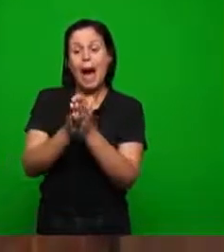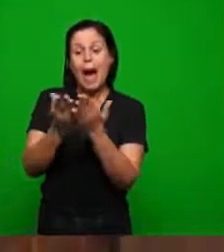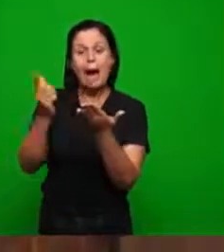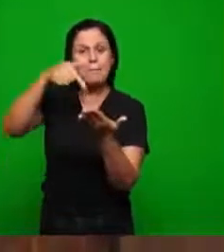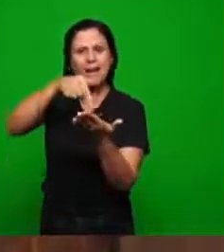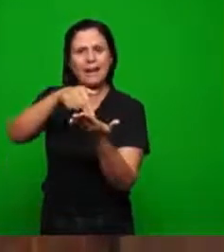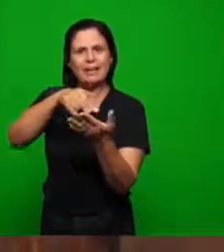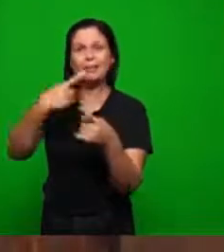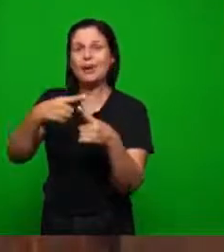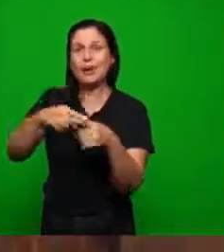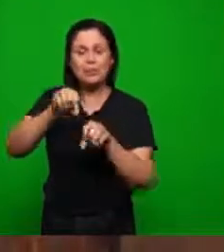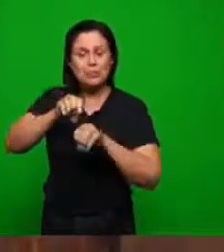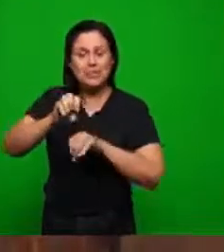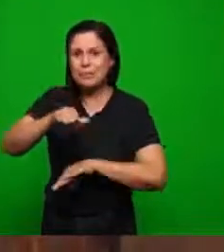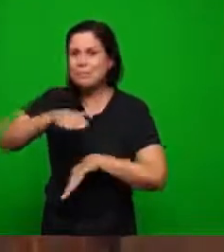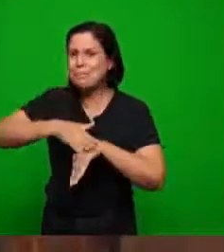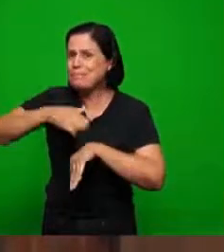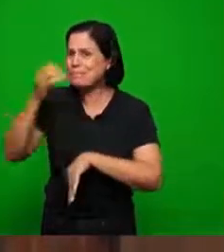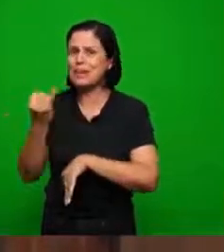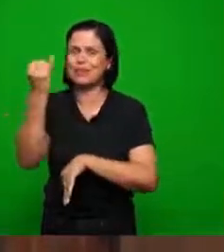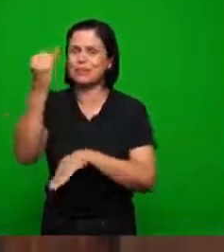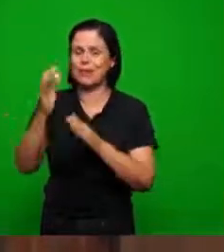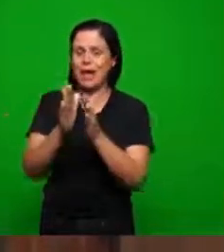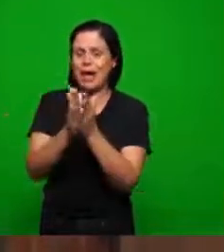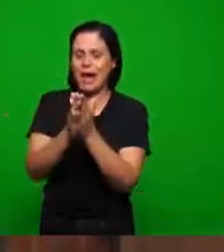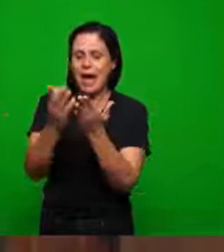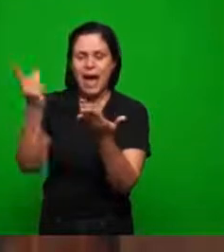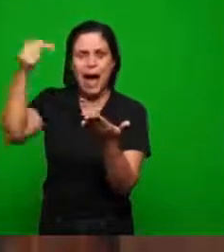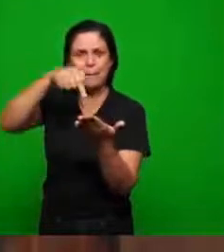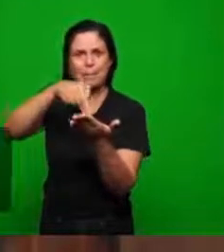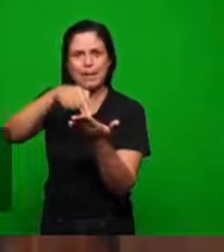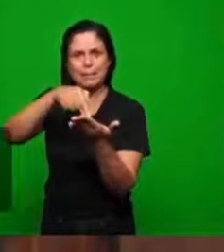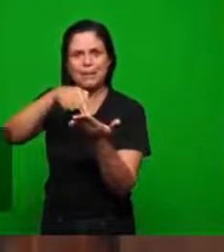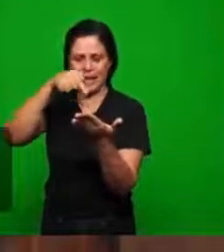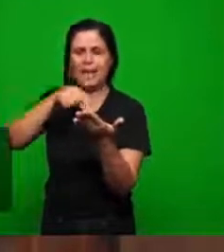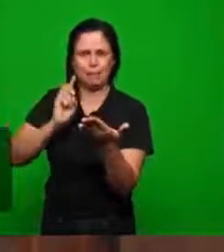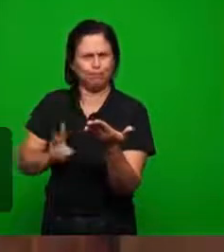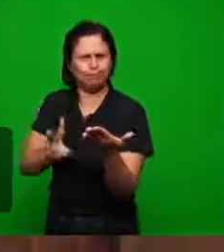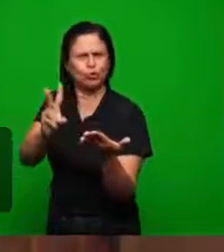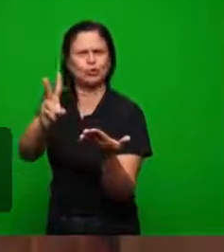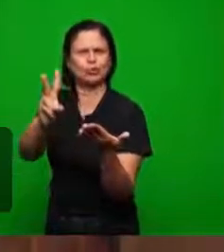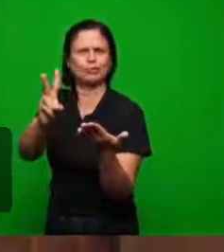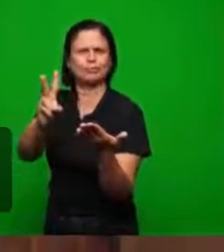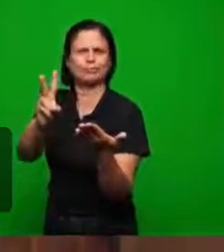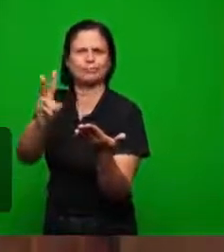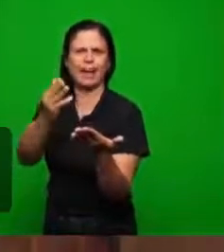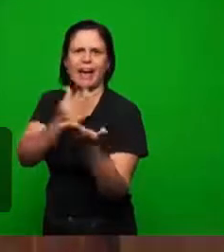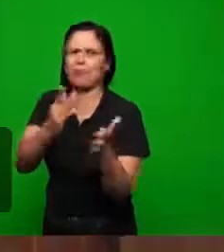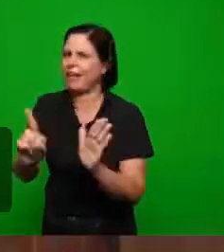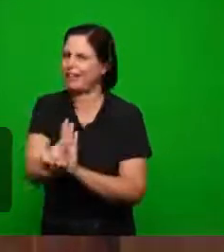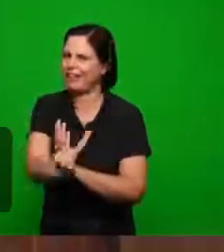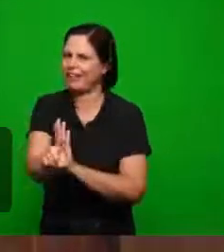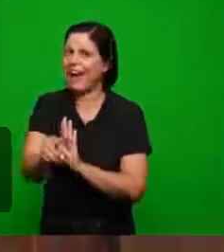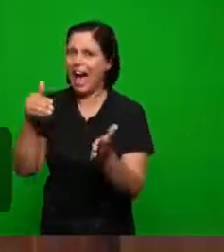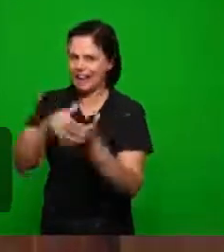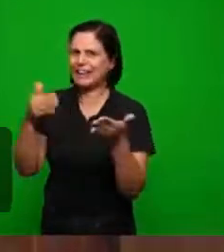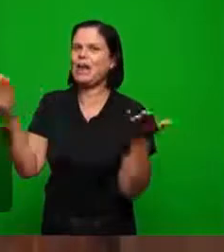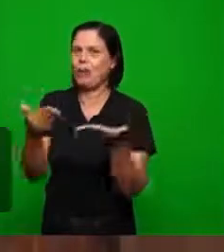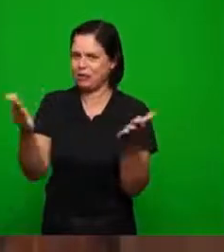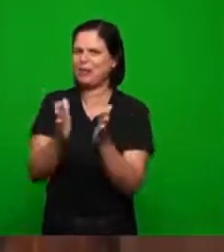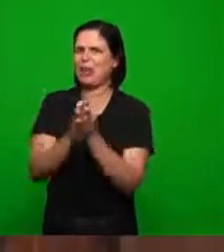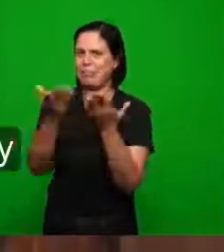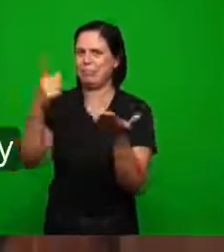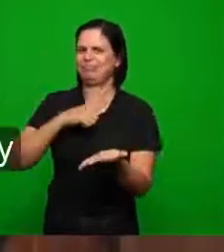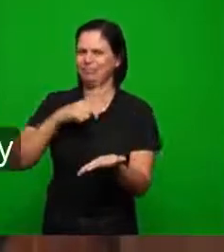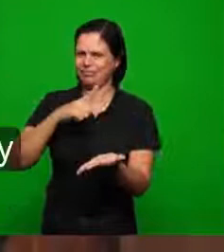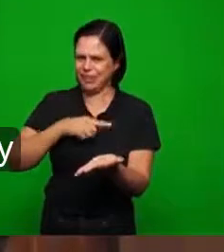ensino mais importante, que palavra. A palavra que ele estava defendendo, ela vai ficar. E ela está até os nossos dias. É.